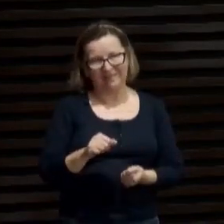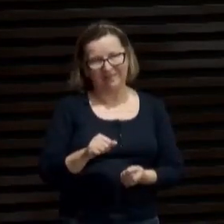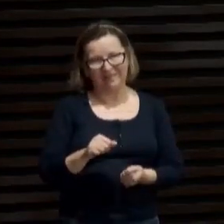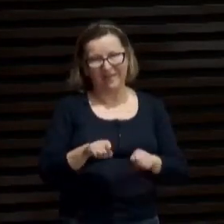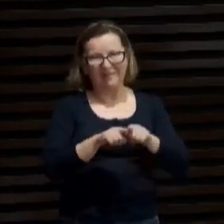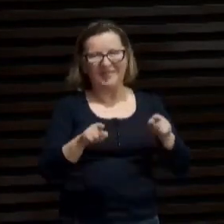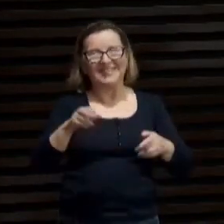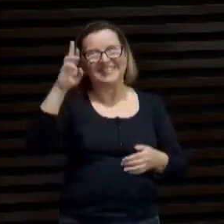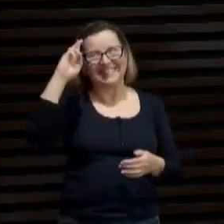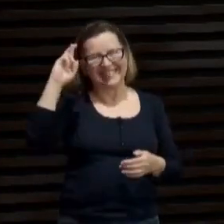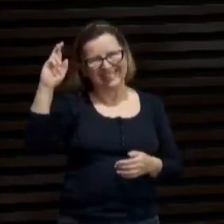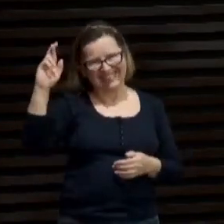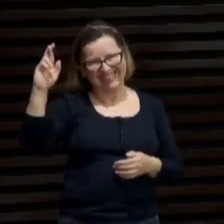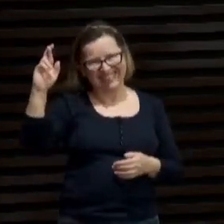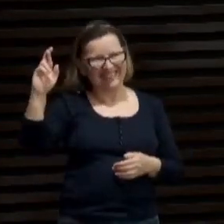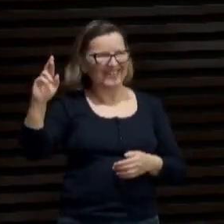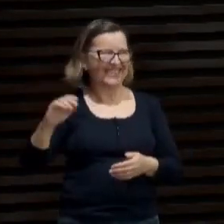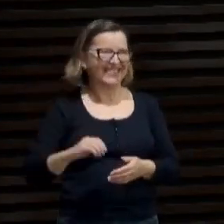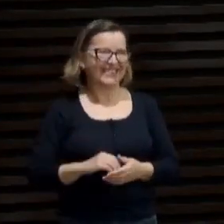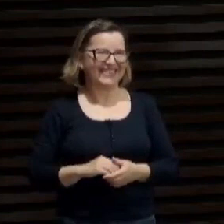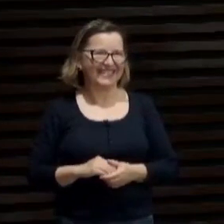Mas no Senhor.